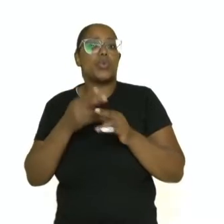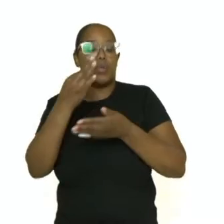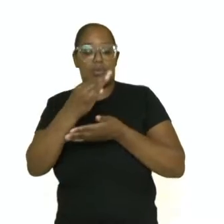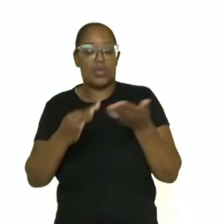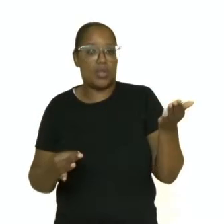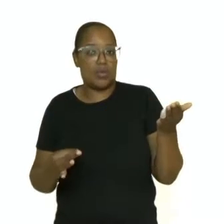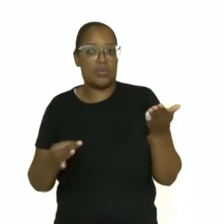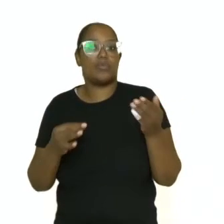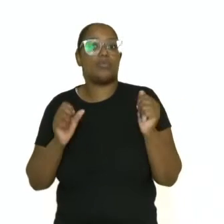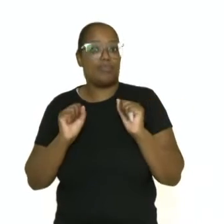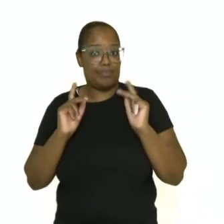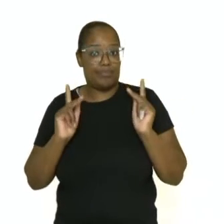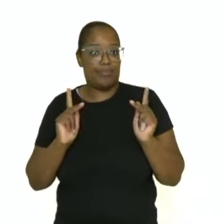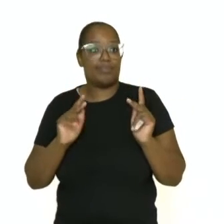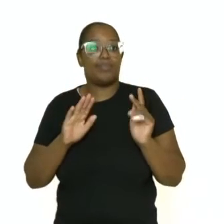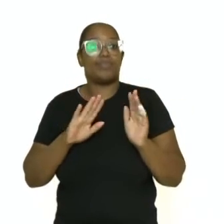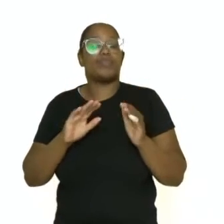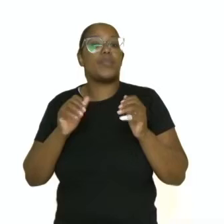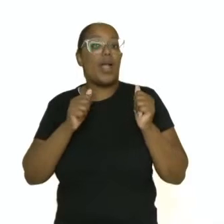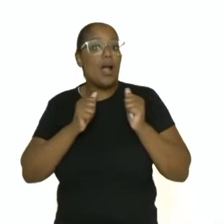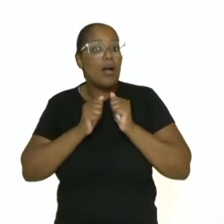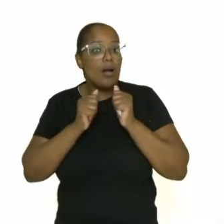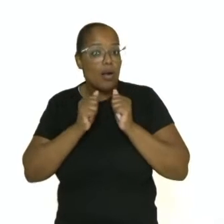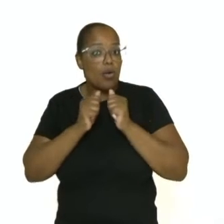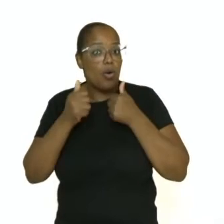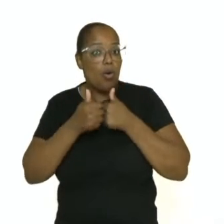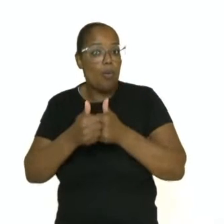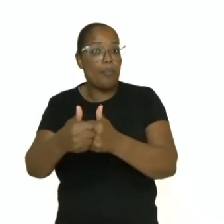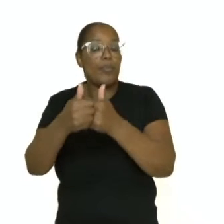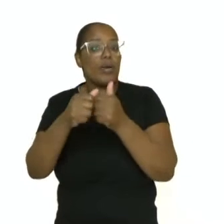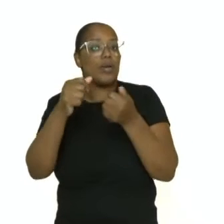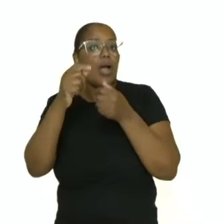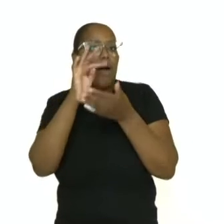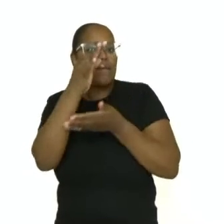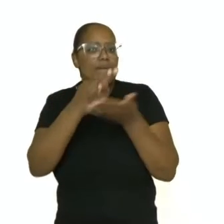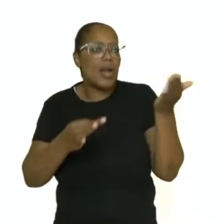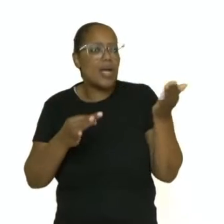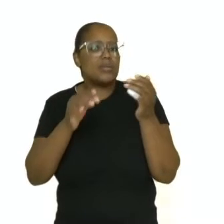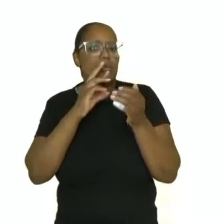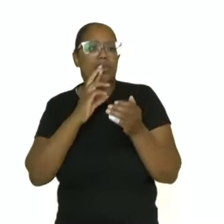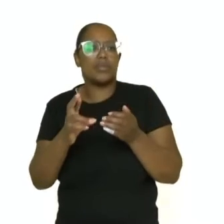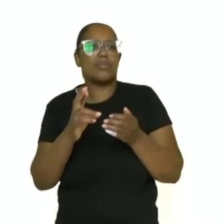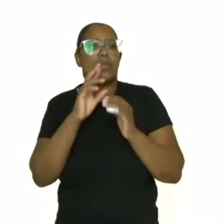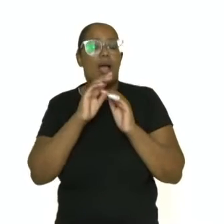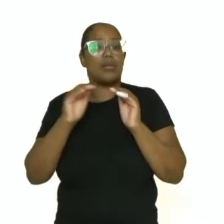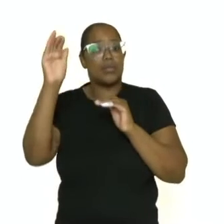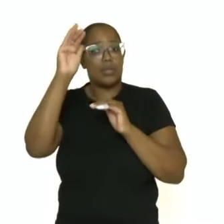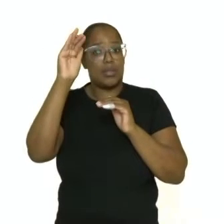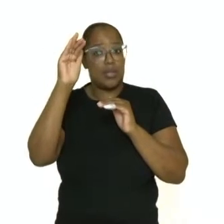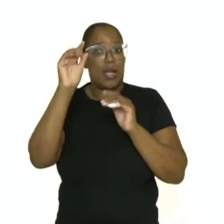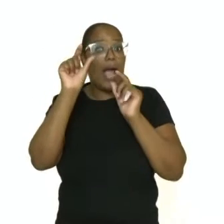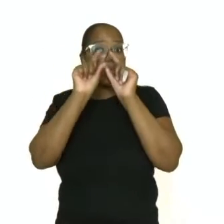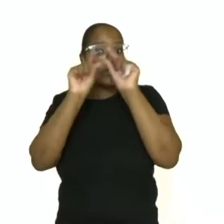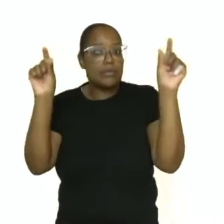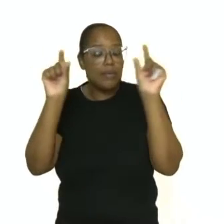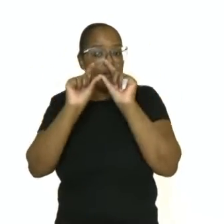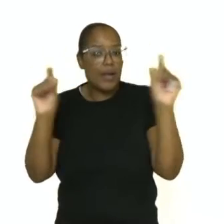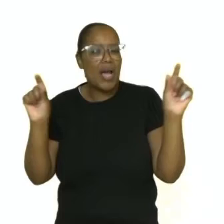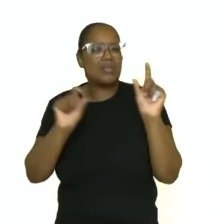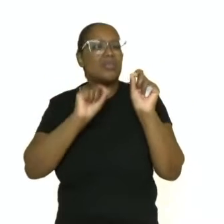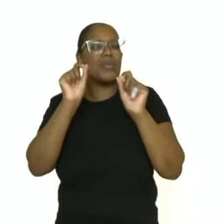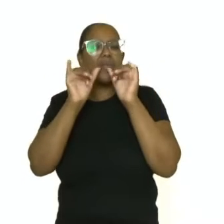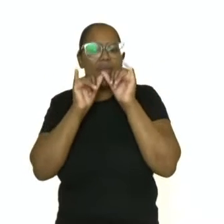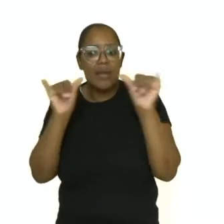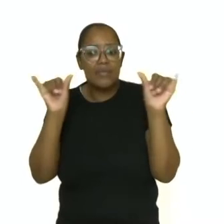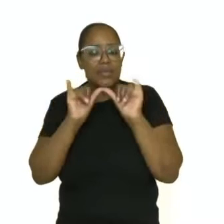texto. Acompanhe o trecho e responda. No trecho acima foi feita uma declaração. Sobre quem se faz